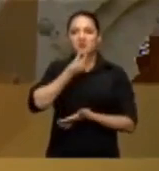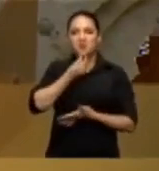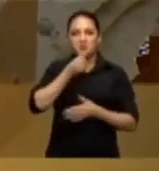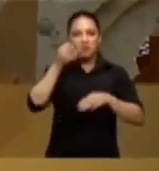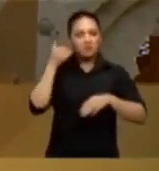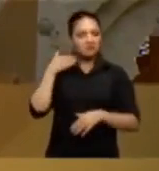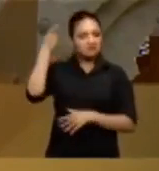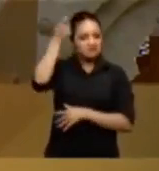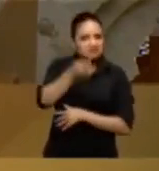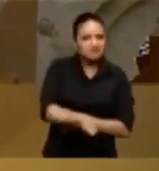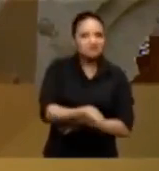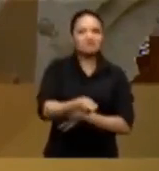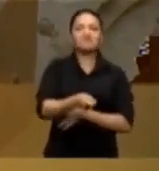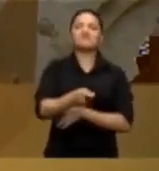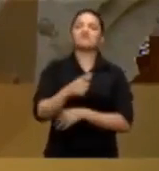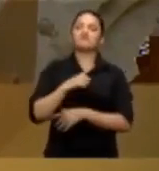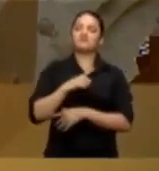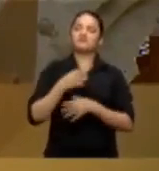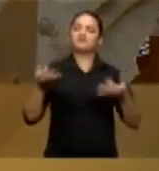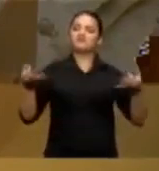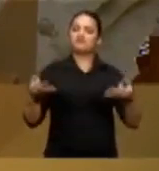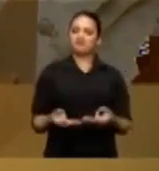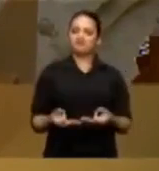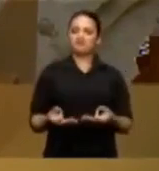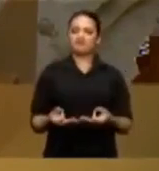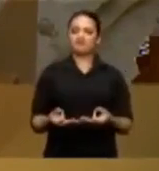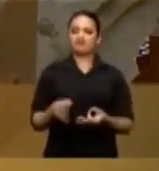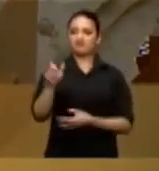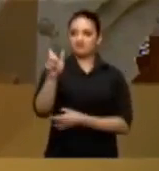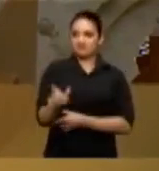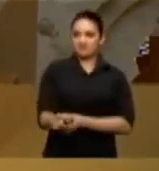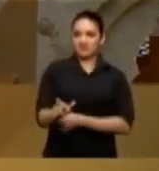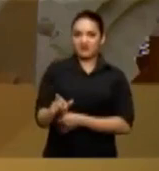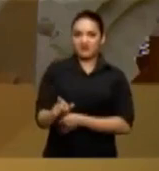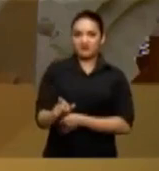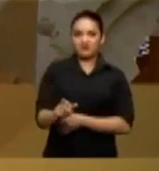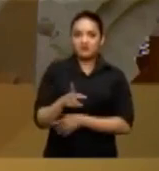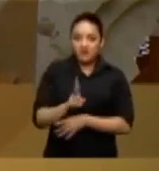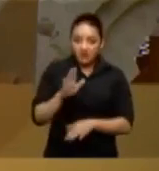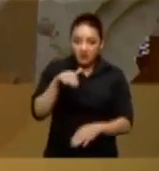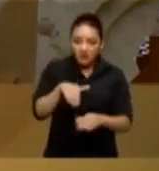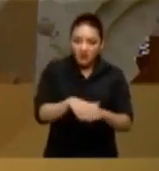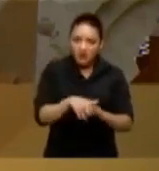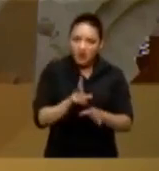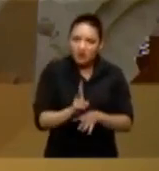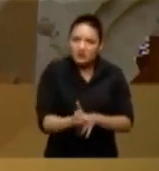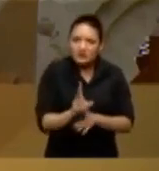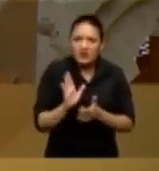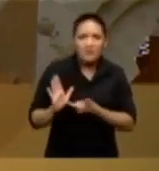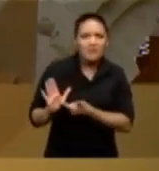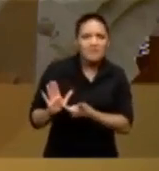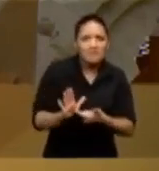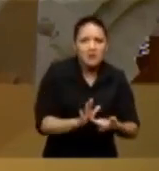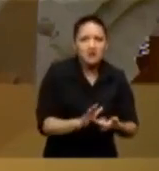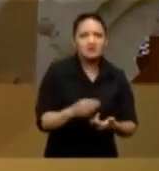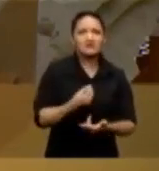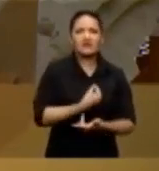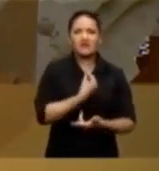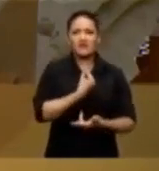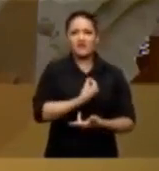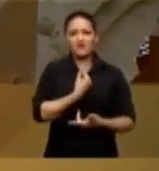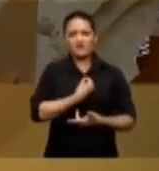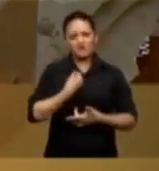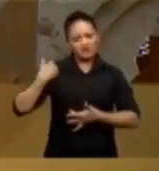e doutrinador que é Vossa Excelência e que revela a cada linha dos seus votos, a cada passo da jornada de